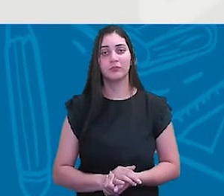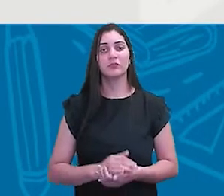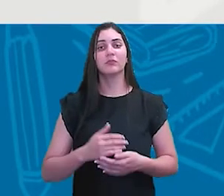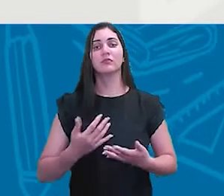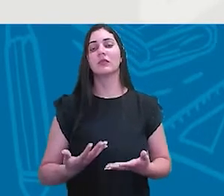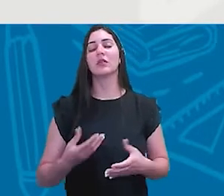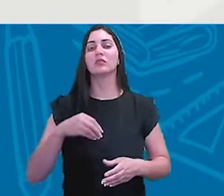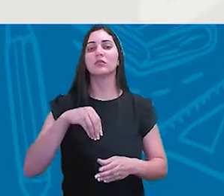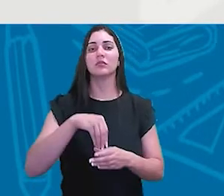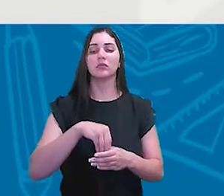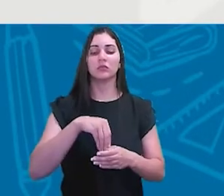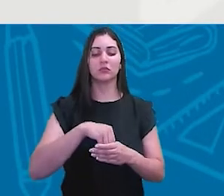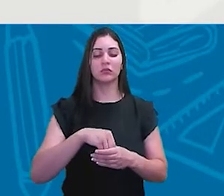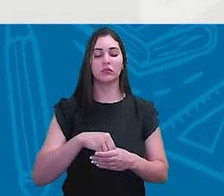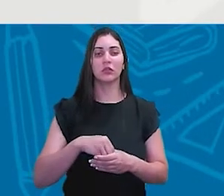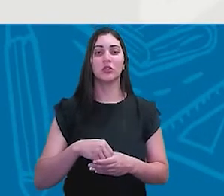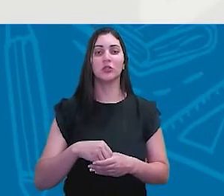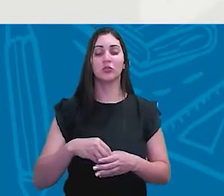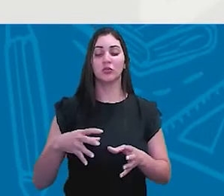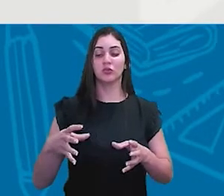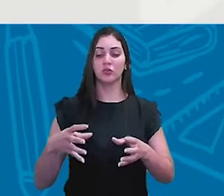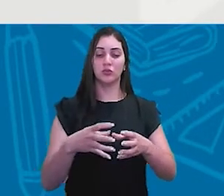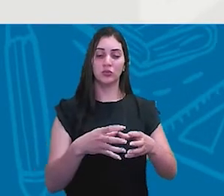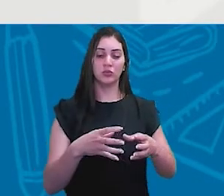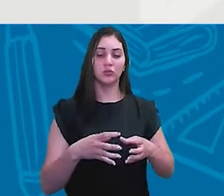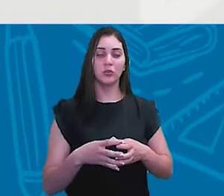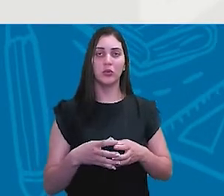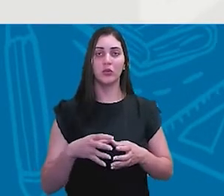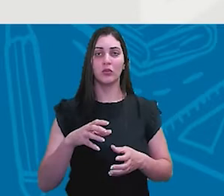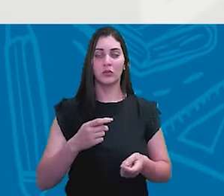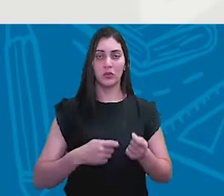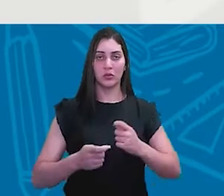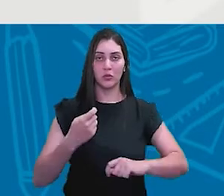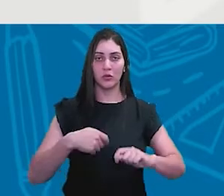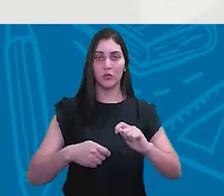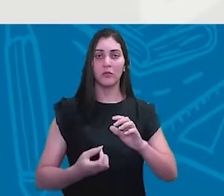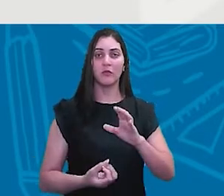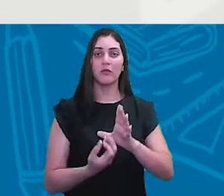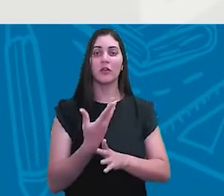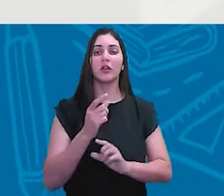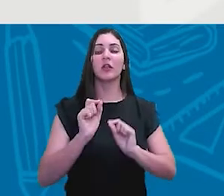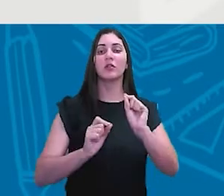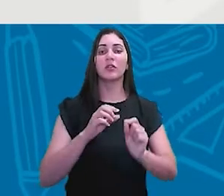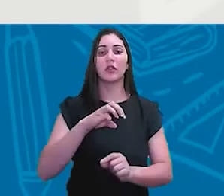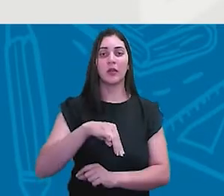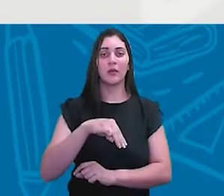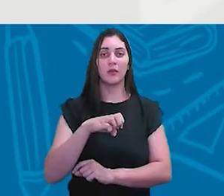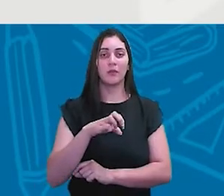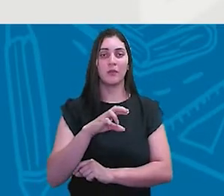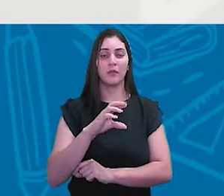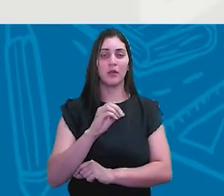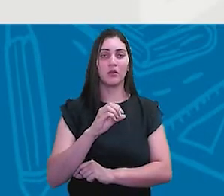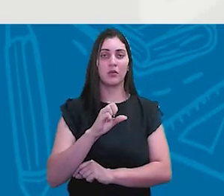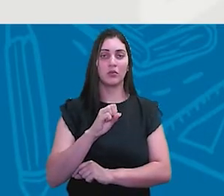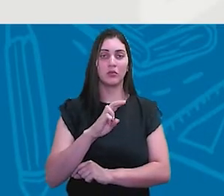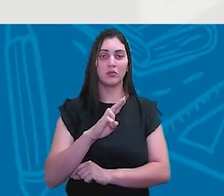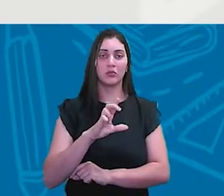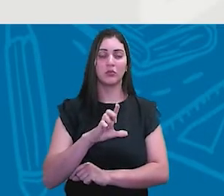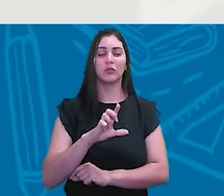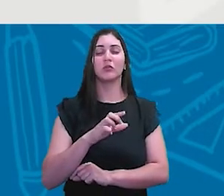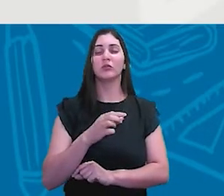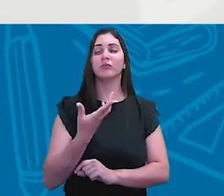Então, dentro dos blocos econômicos foi criado o Mercosul, né? Então, lá, a partir da década de